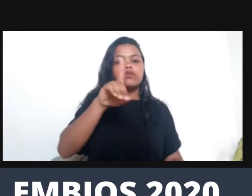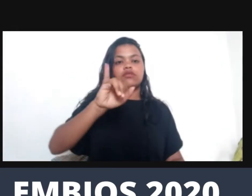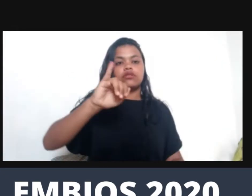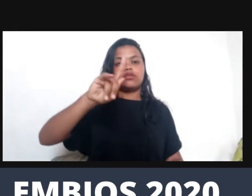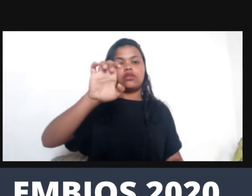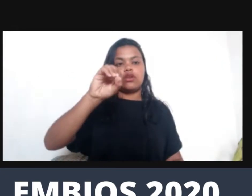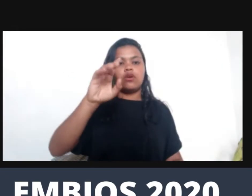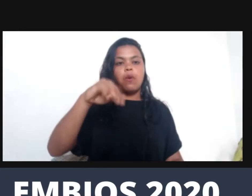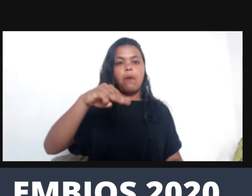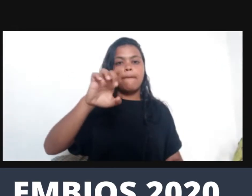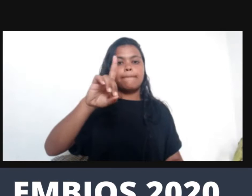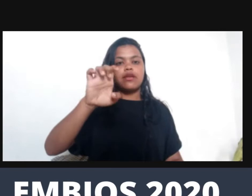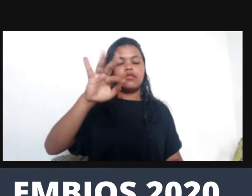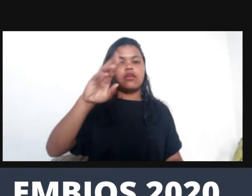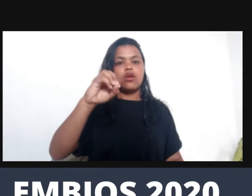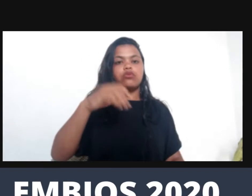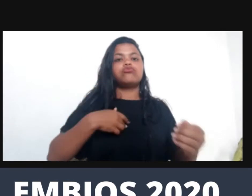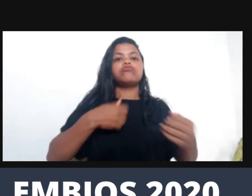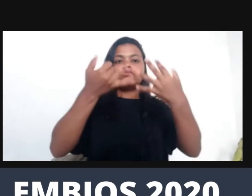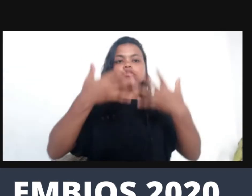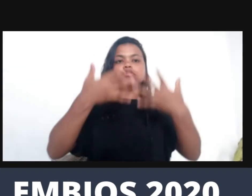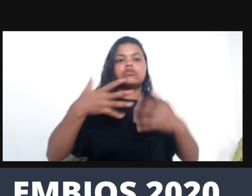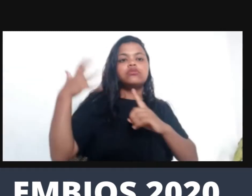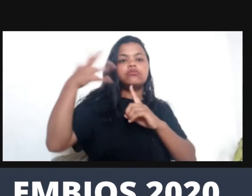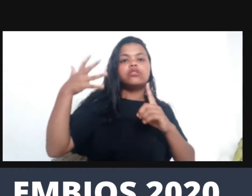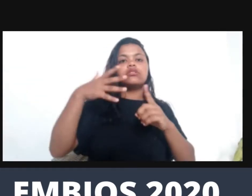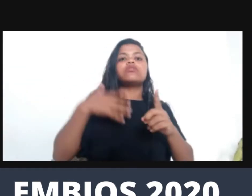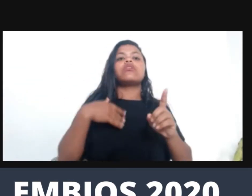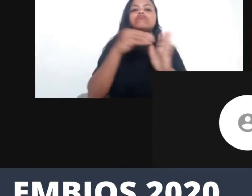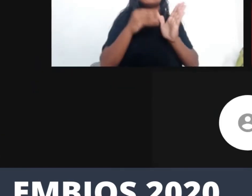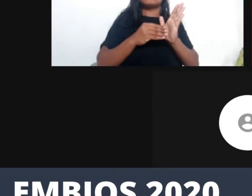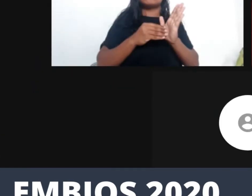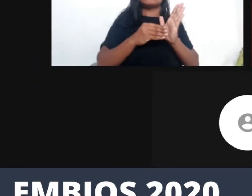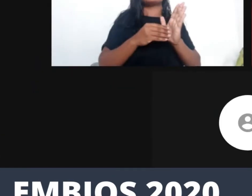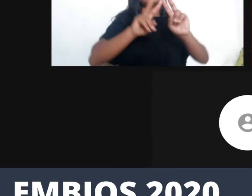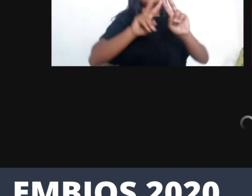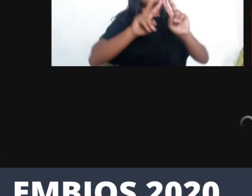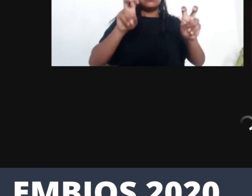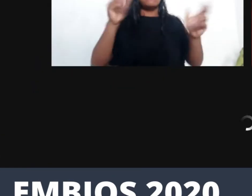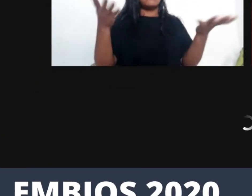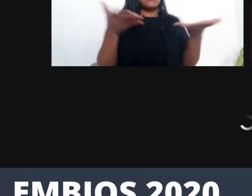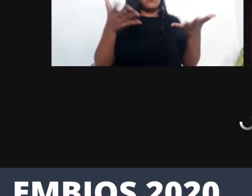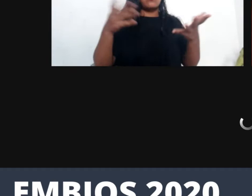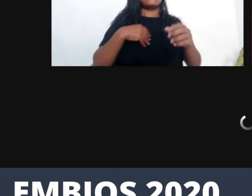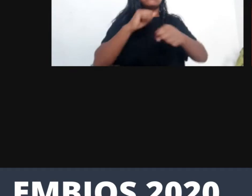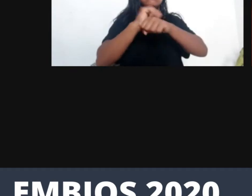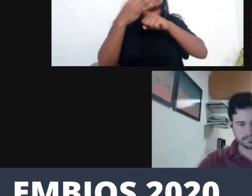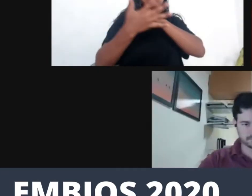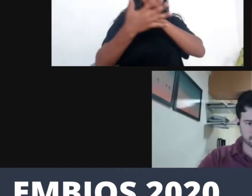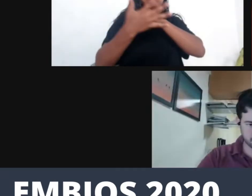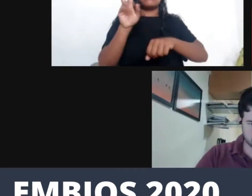palestra Fármacos candidatos ao tratamento da Covid-19. Com a palavra agora o professor Diego Medeiros.